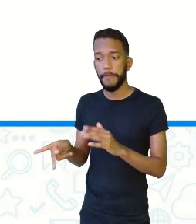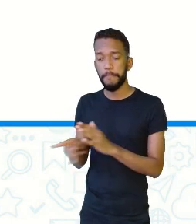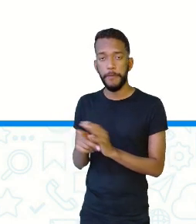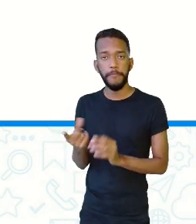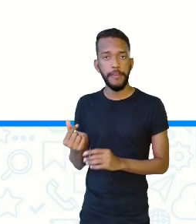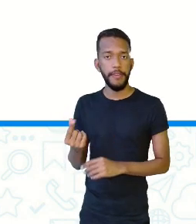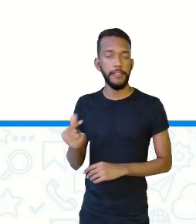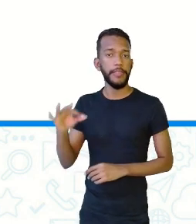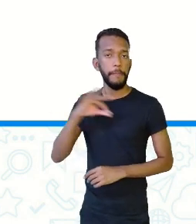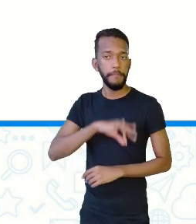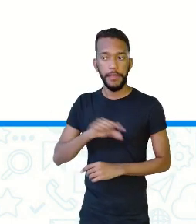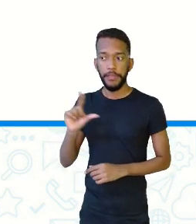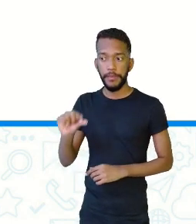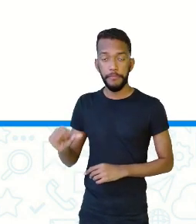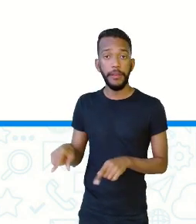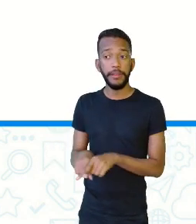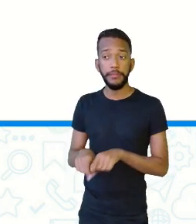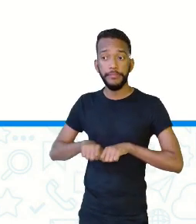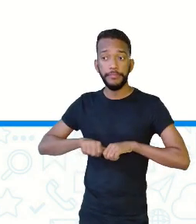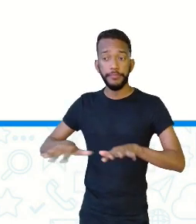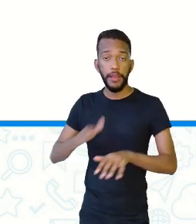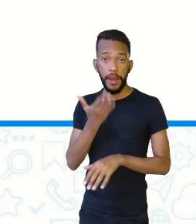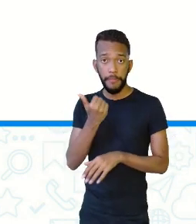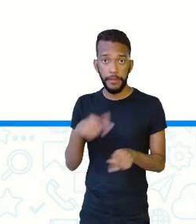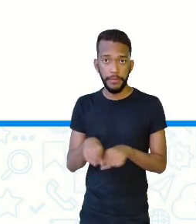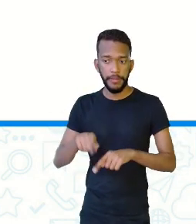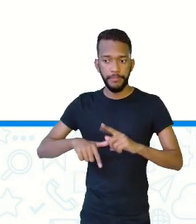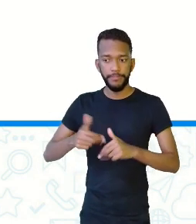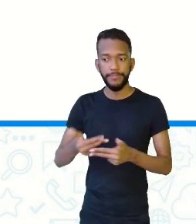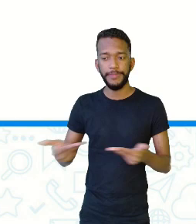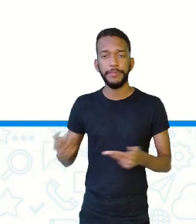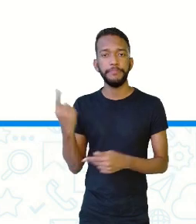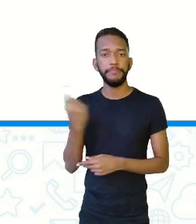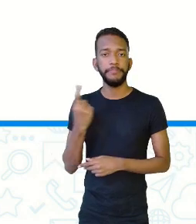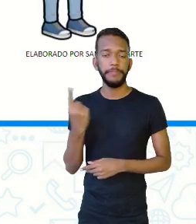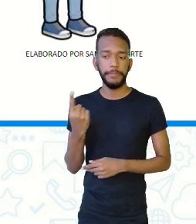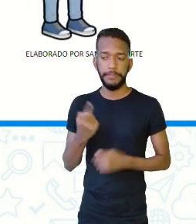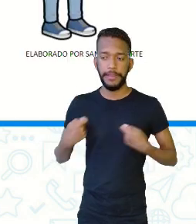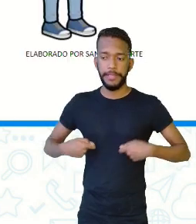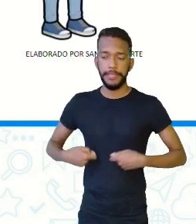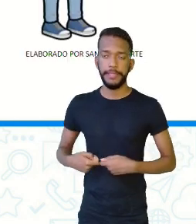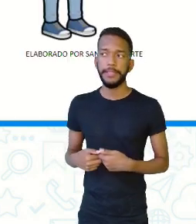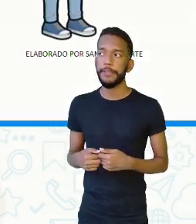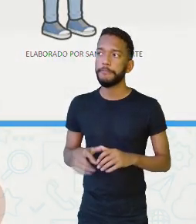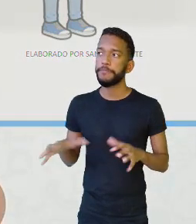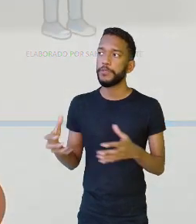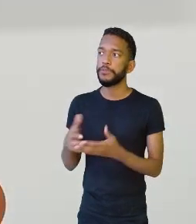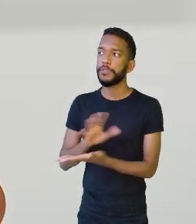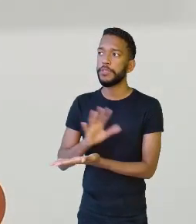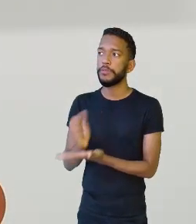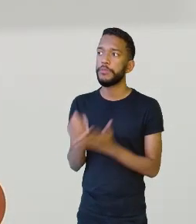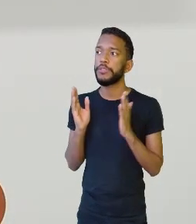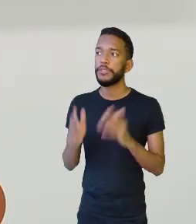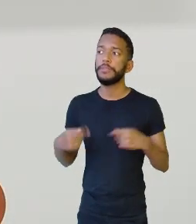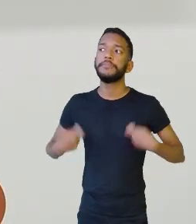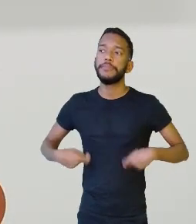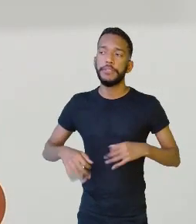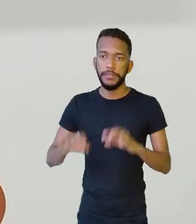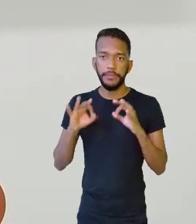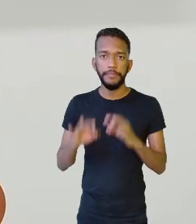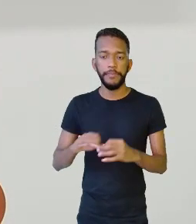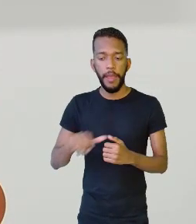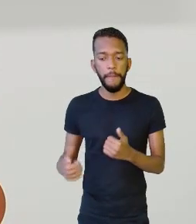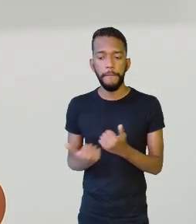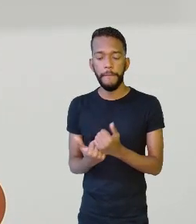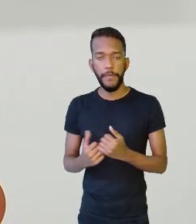mínima, distribuição de alimentos e materiais de primeiras necessidades. Então, as comunidades quilombolas precisam muito do